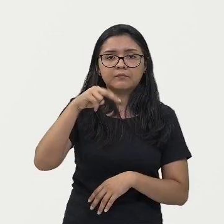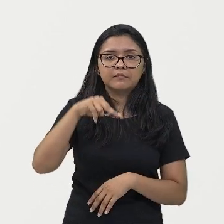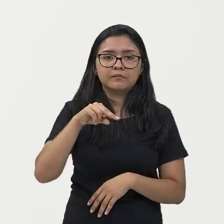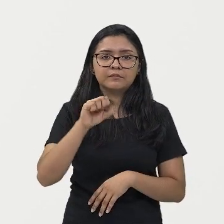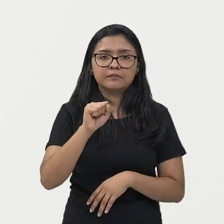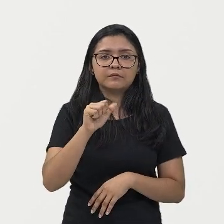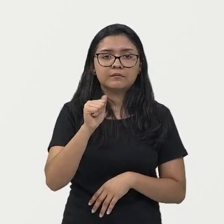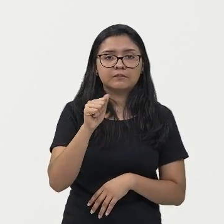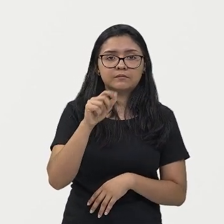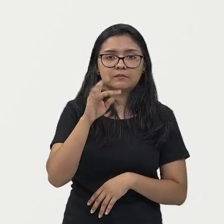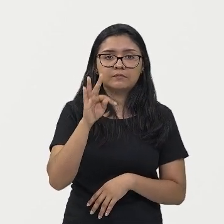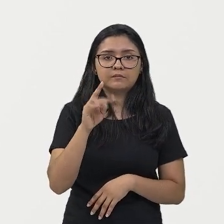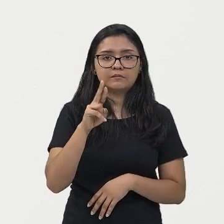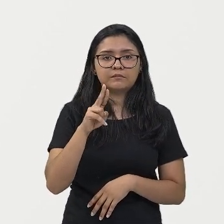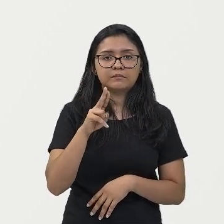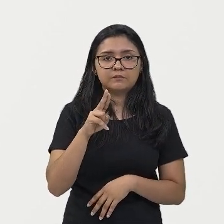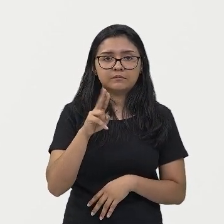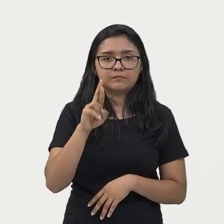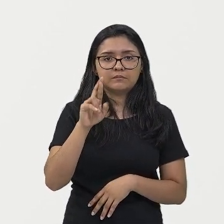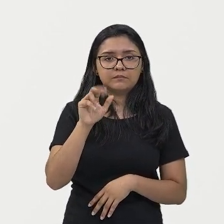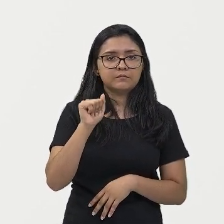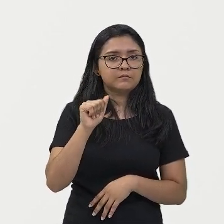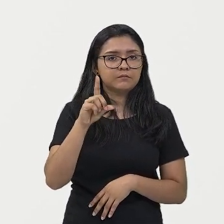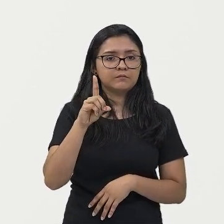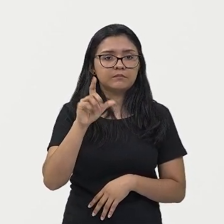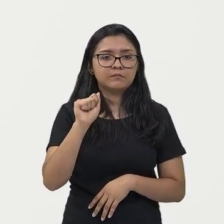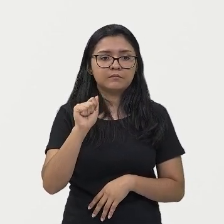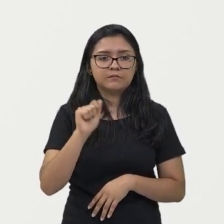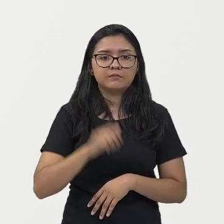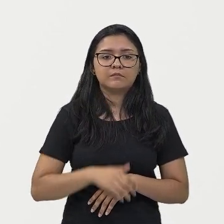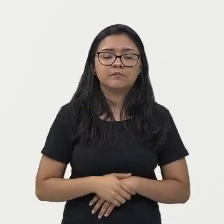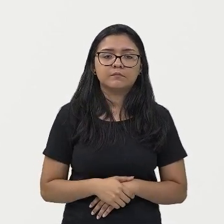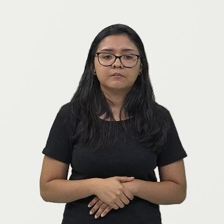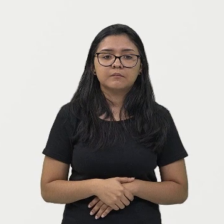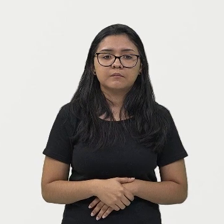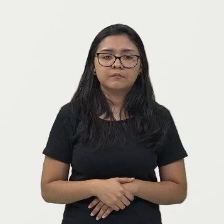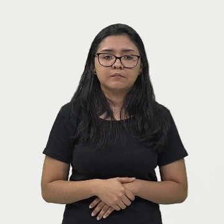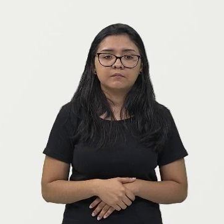como sendo uma cadeia